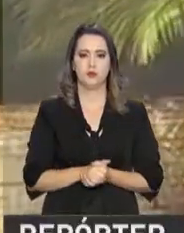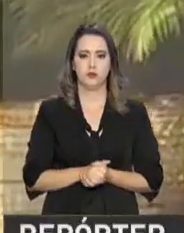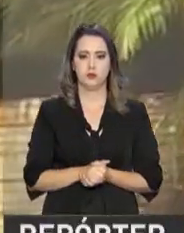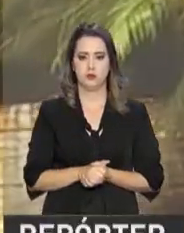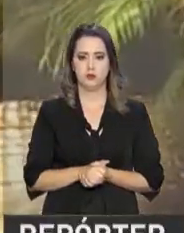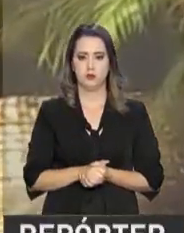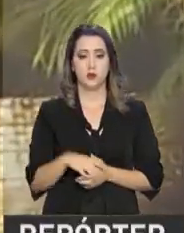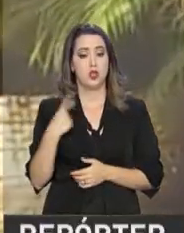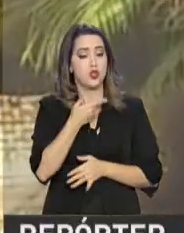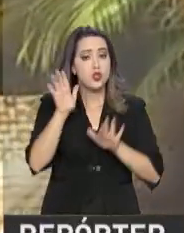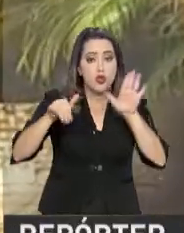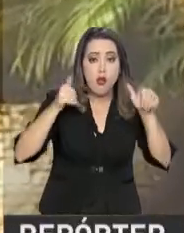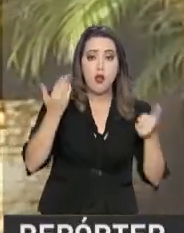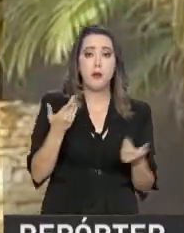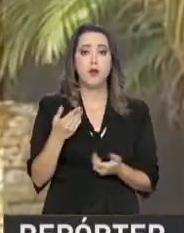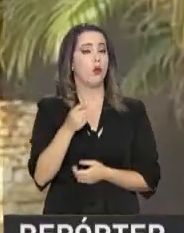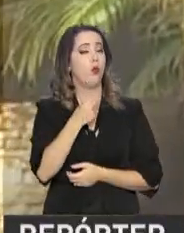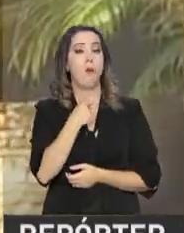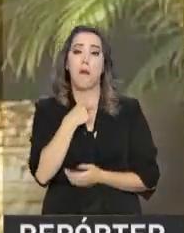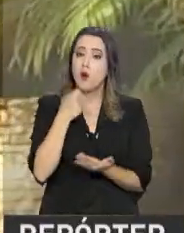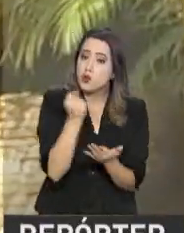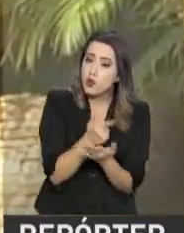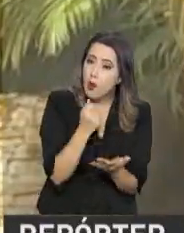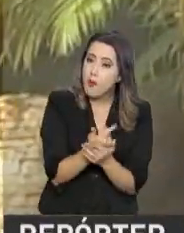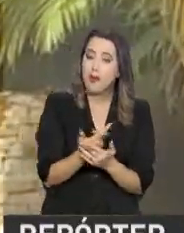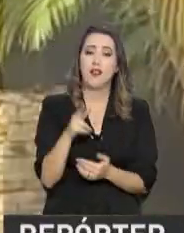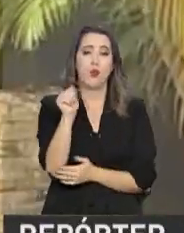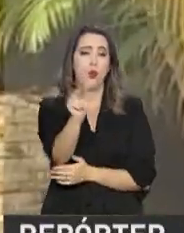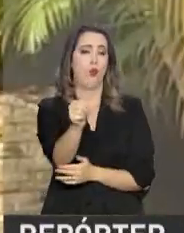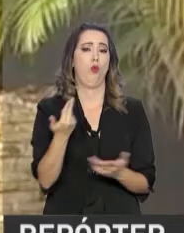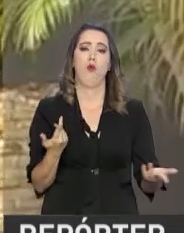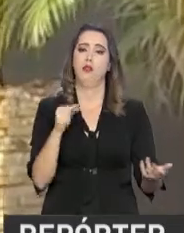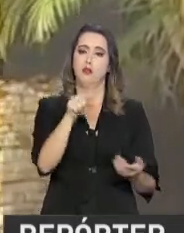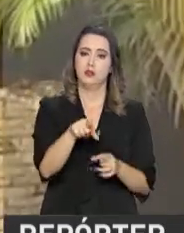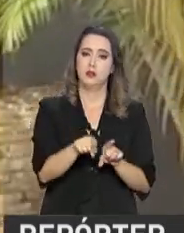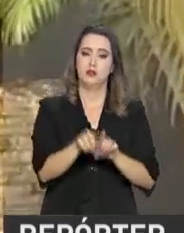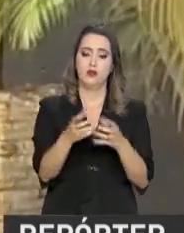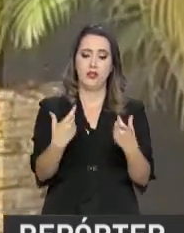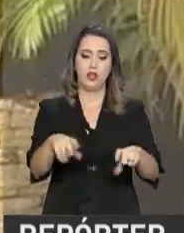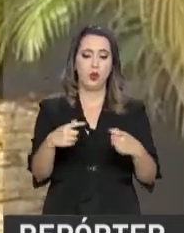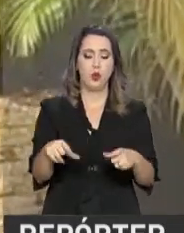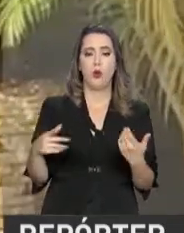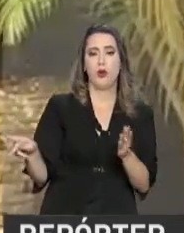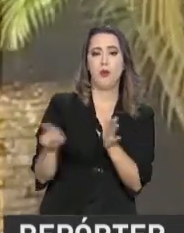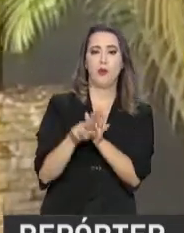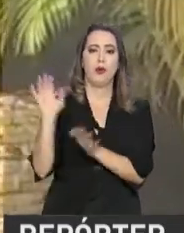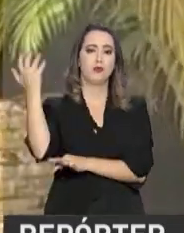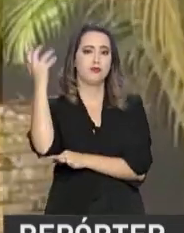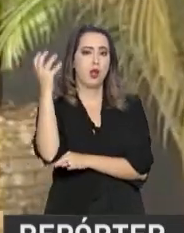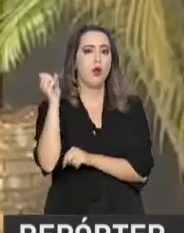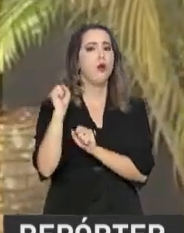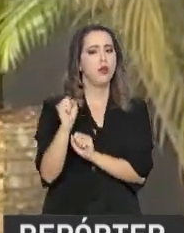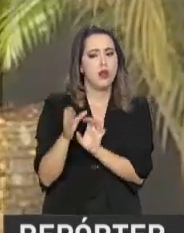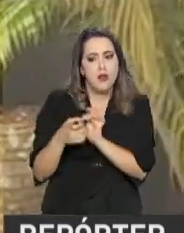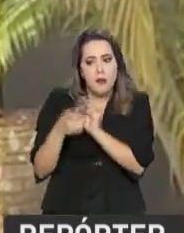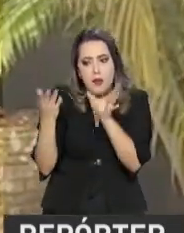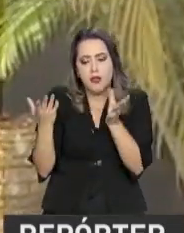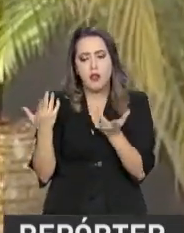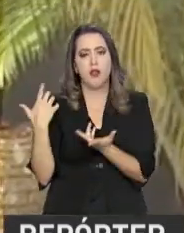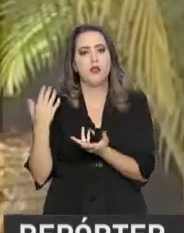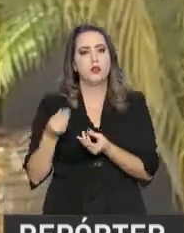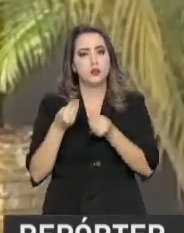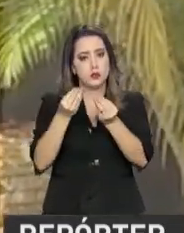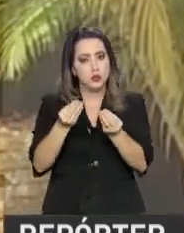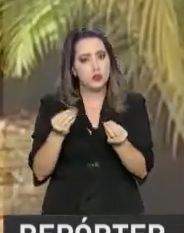chamado à população para que não compre a pagar-lhe ilegais que vem prometeu natural permitam que eles permaneçam na natureza voando